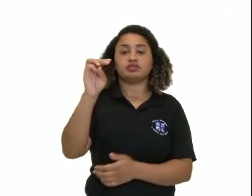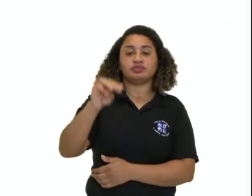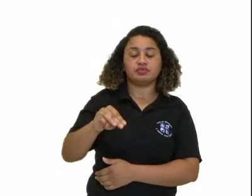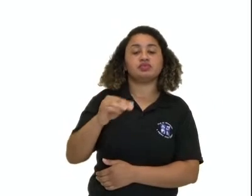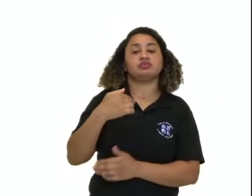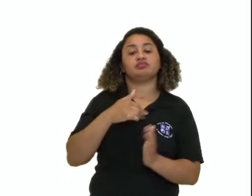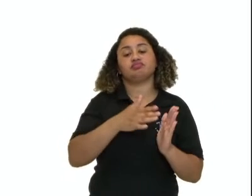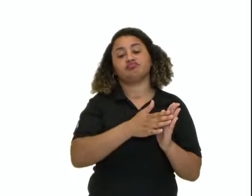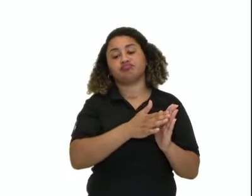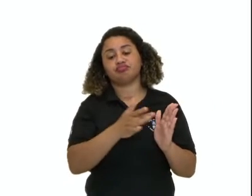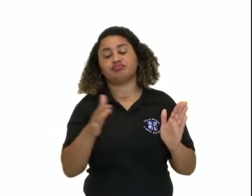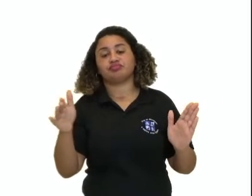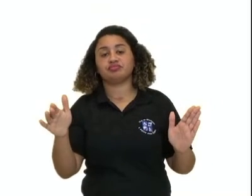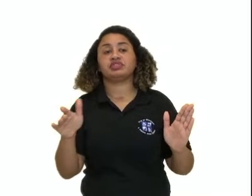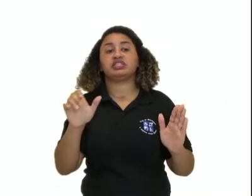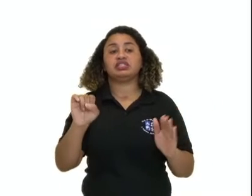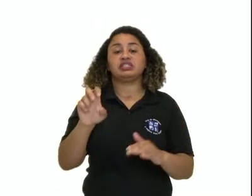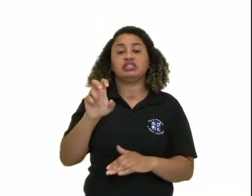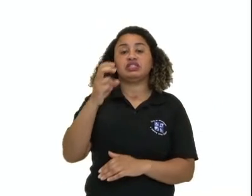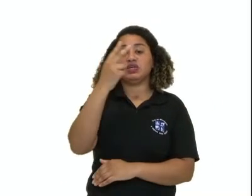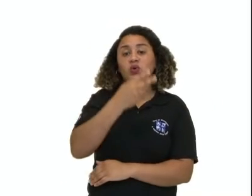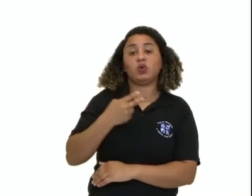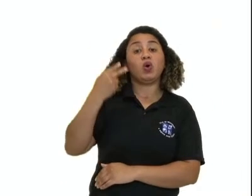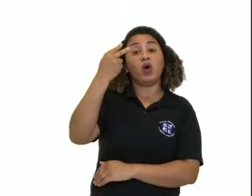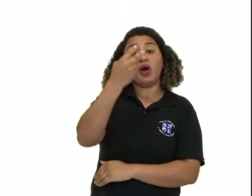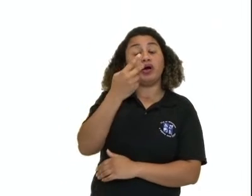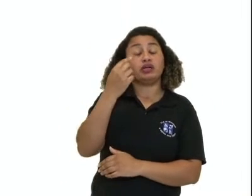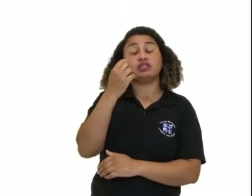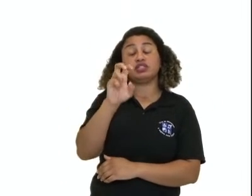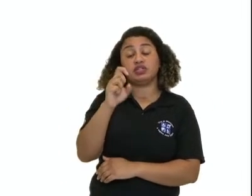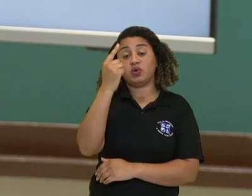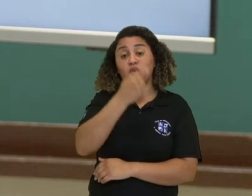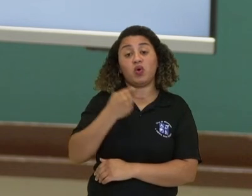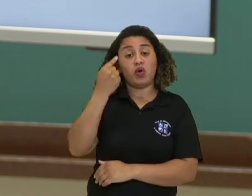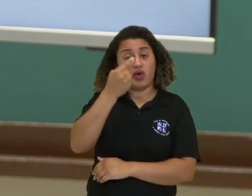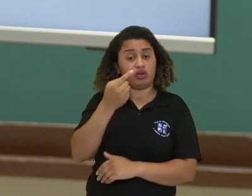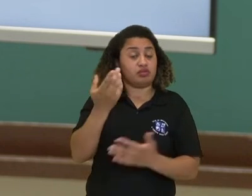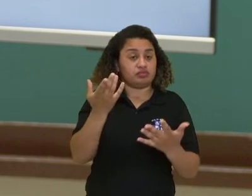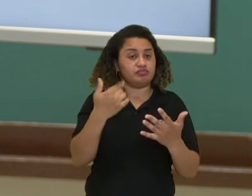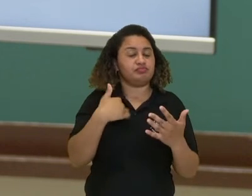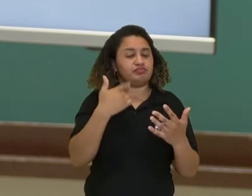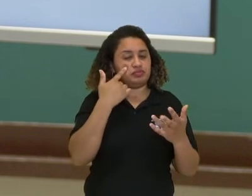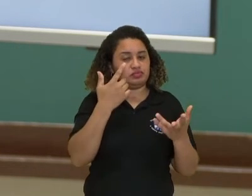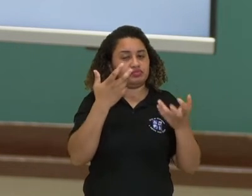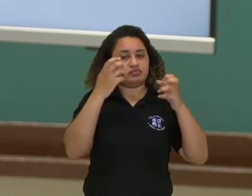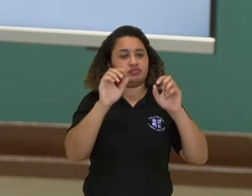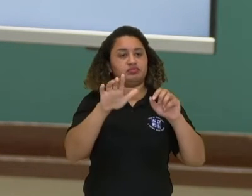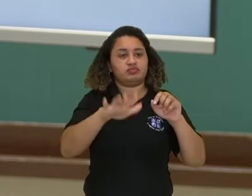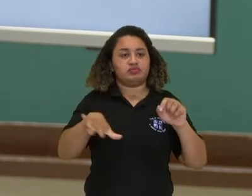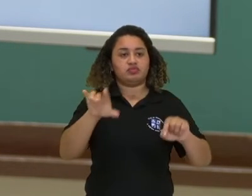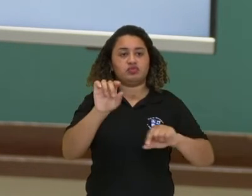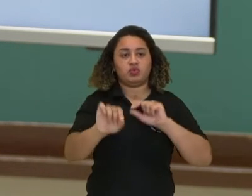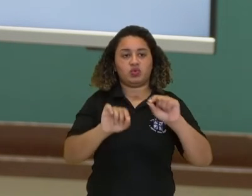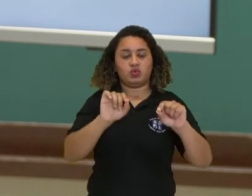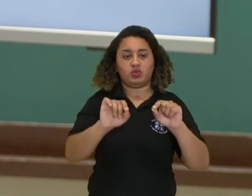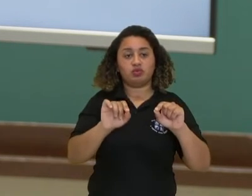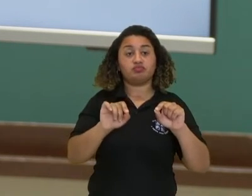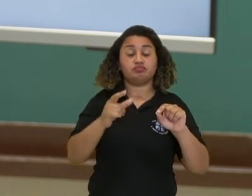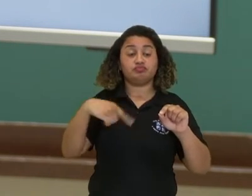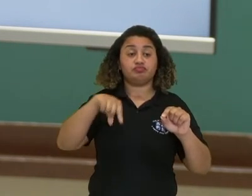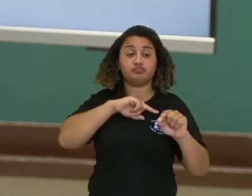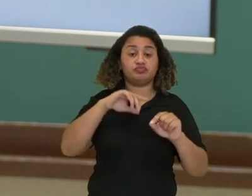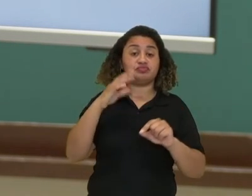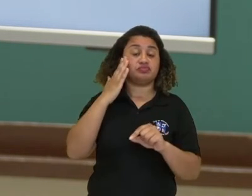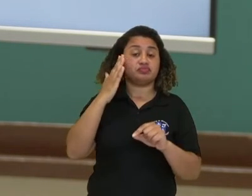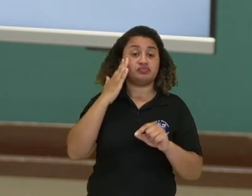ele percorrerá em 5 horas? Então, analisem a situação, pessoal. Nós